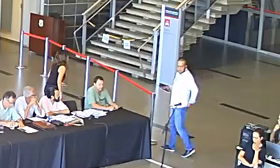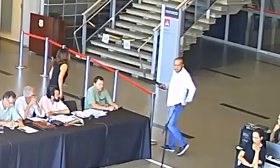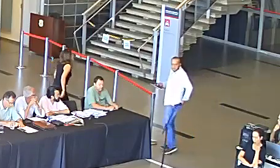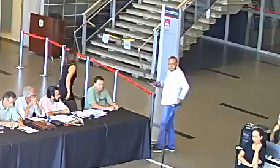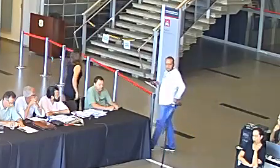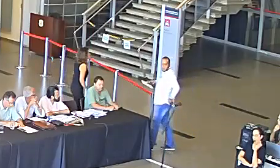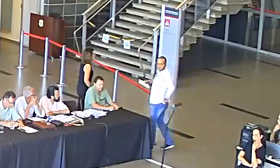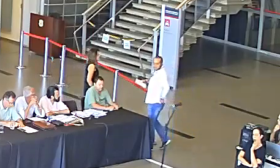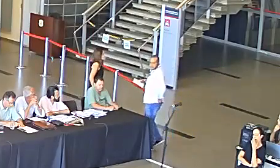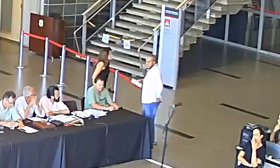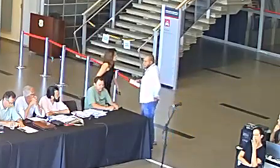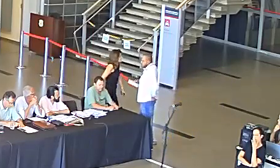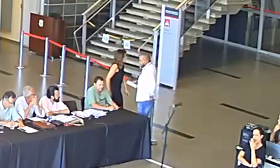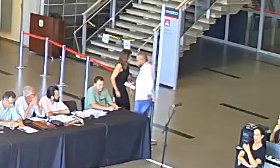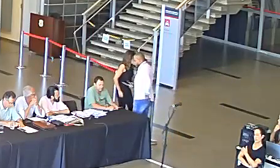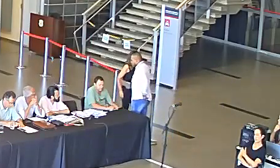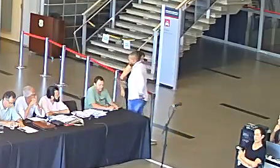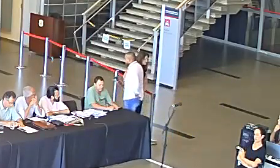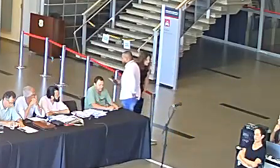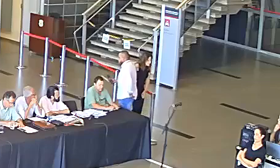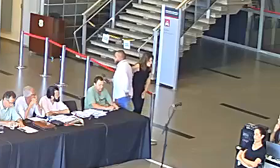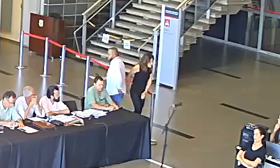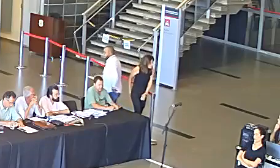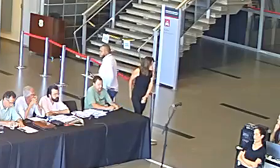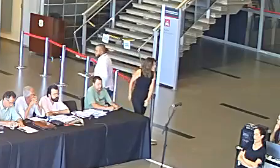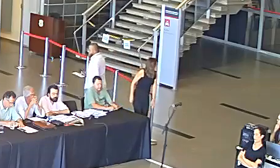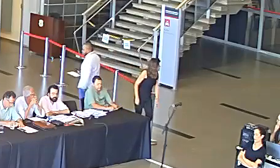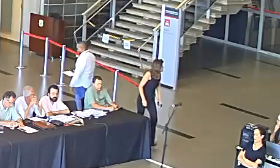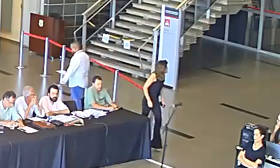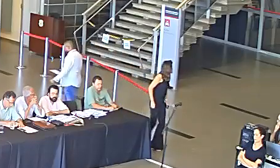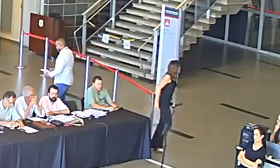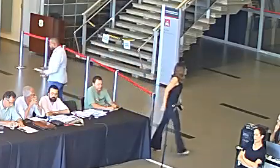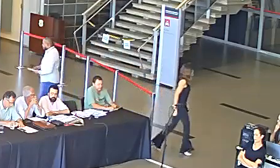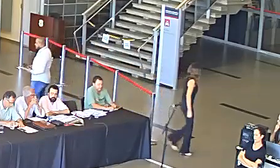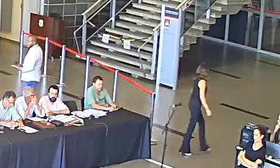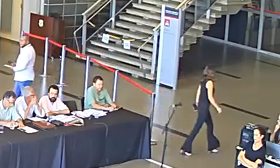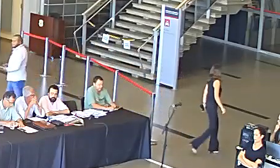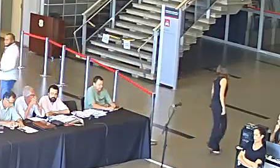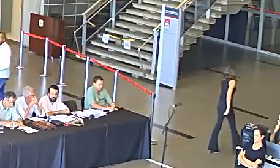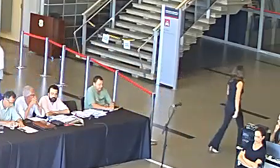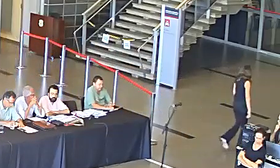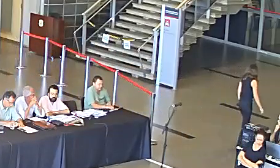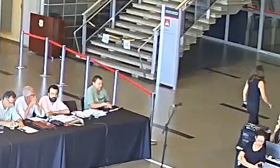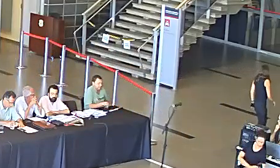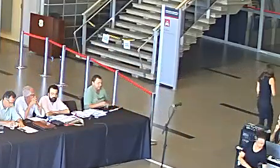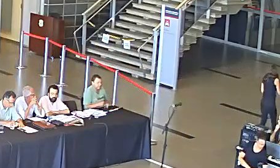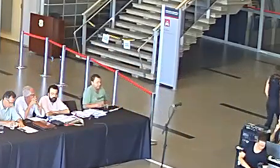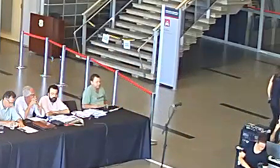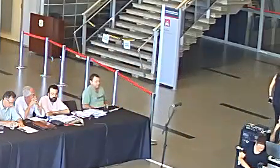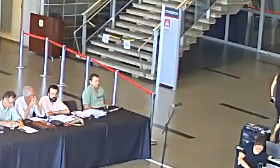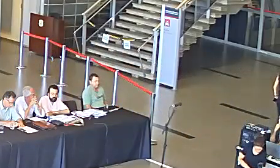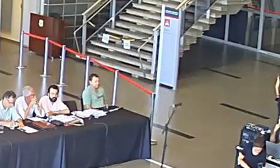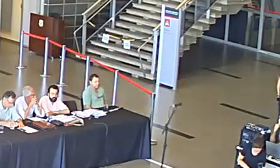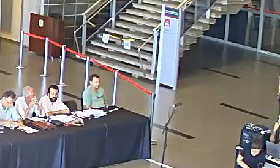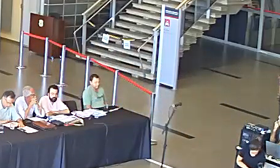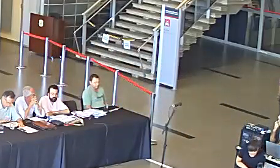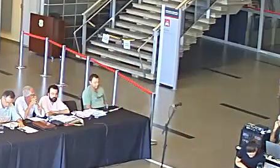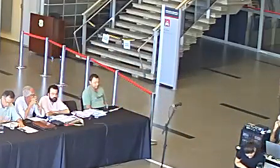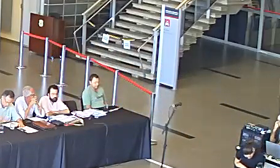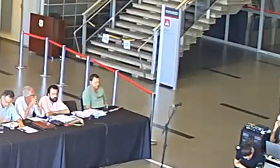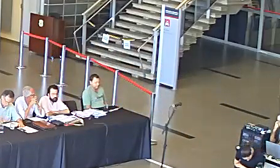lei seja mais rapidamente cumprida e contamos sim com a Assembleia Legislativa e com todos os outros órgãos que aqui estão representados na